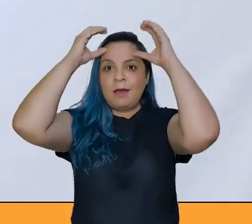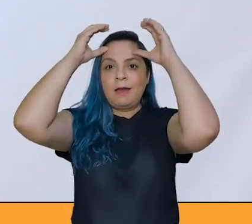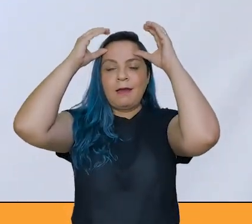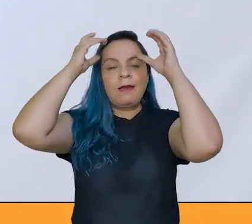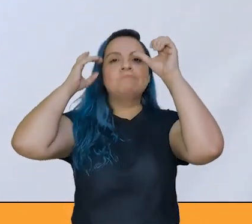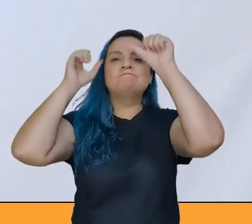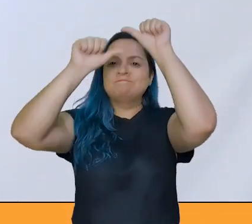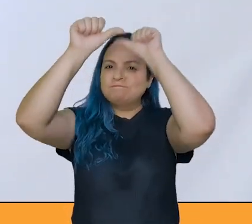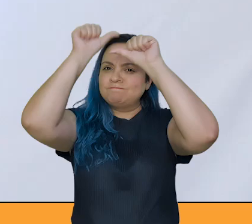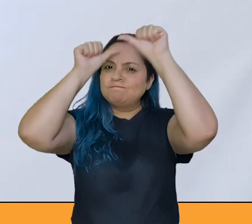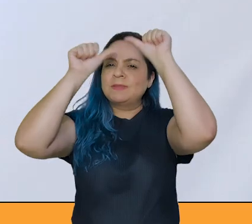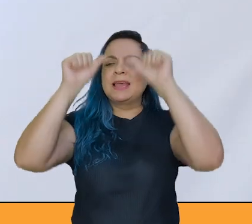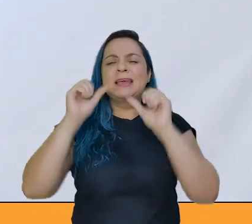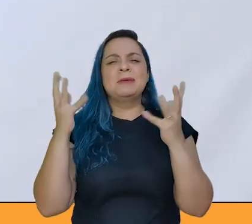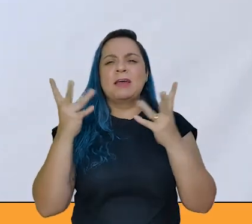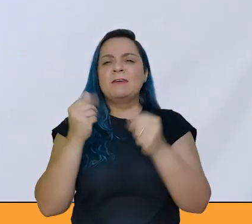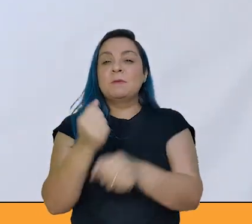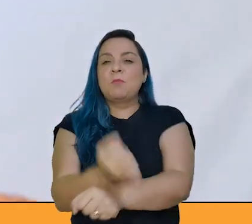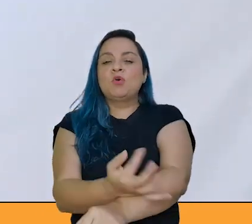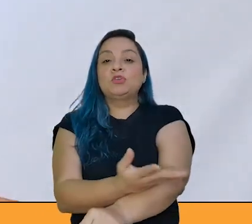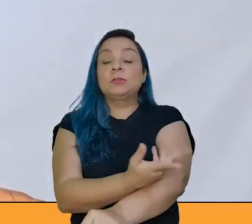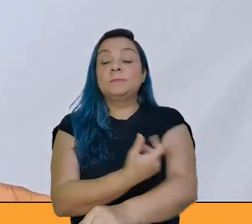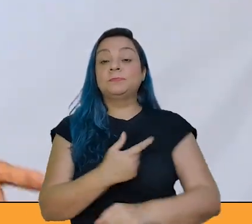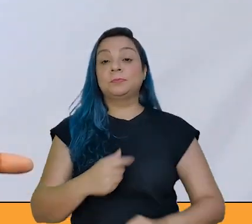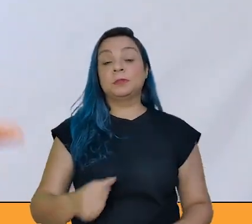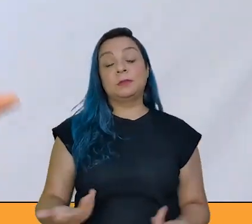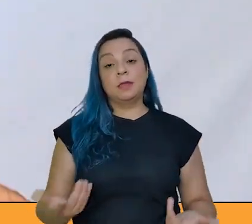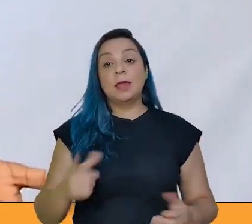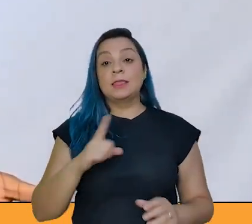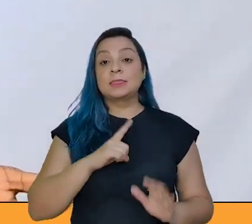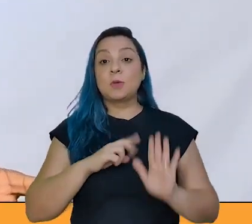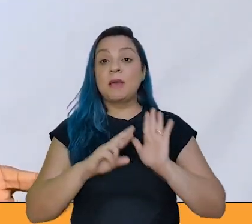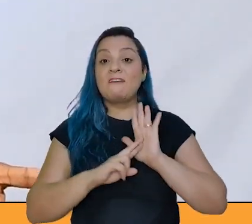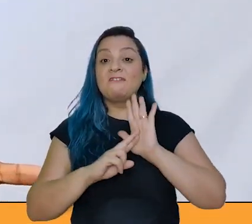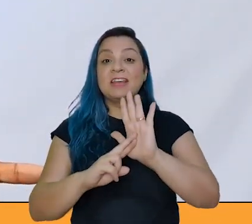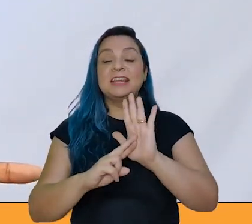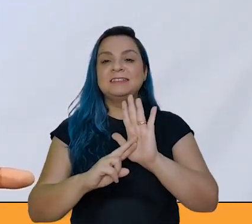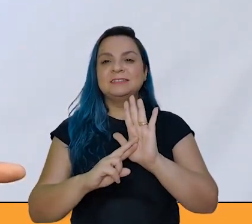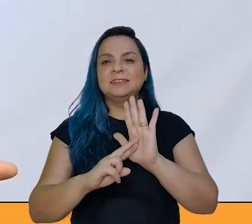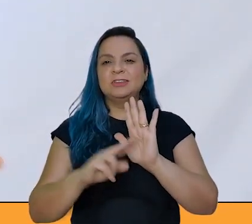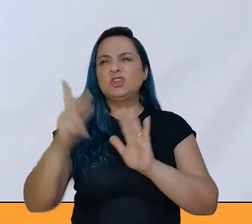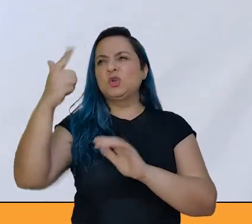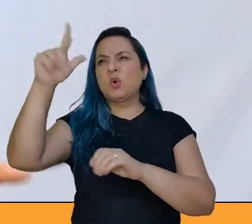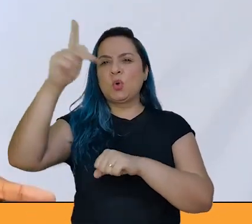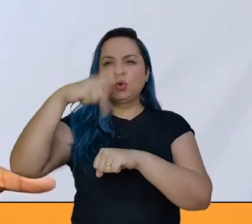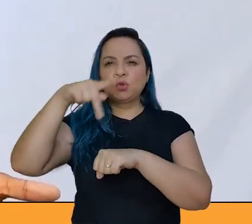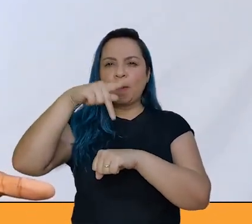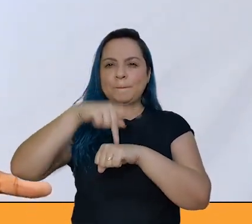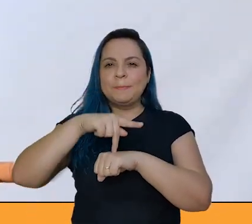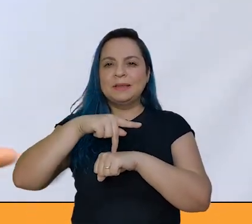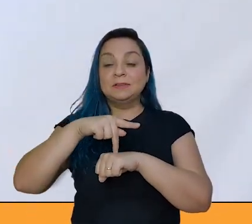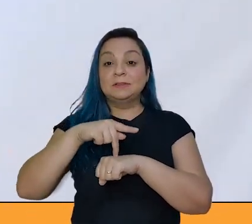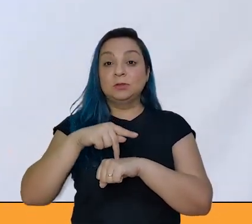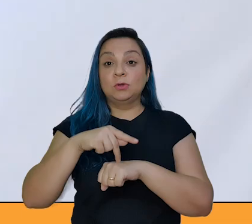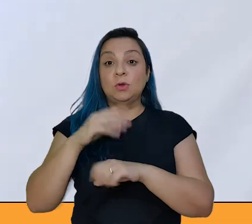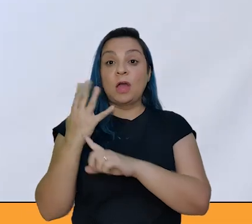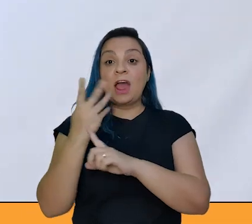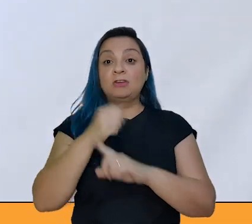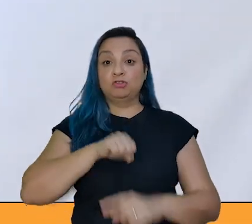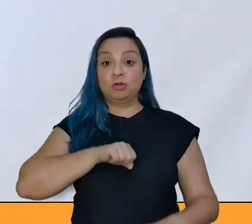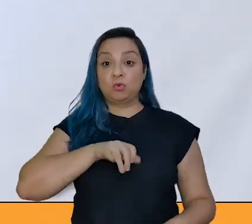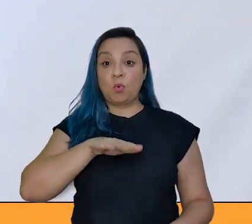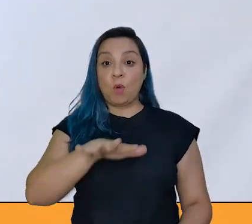É incrível, é emocionante. Tem uma referência não brasileira, que é uma artista queer